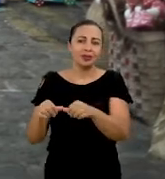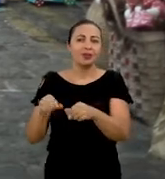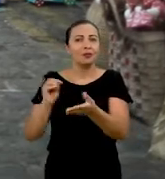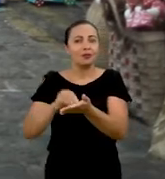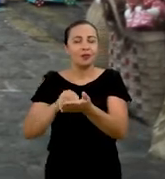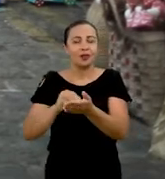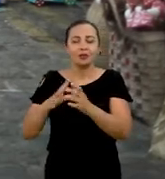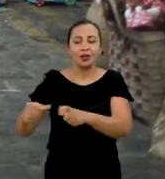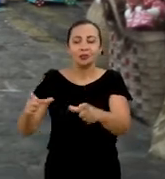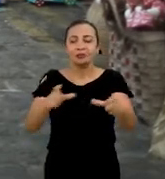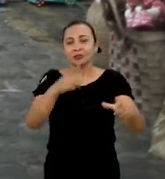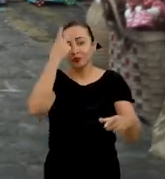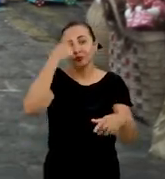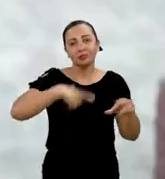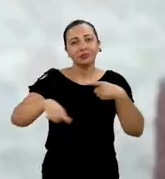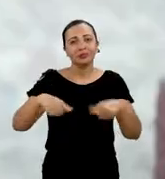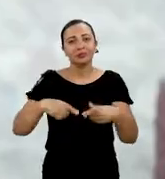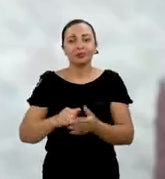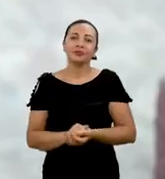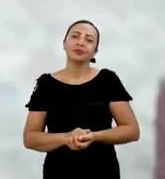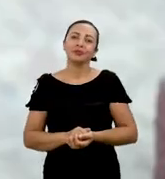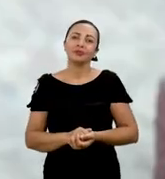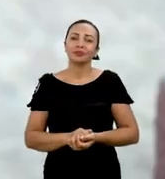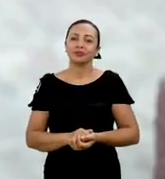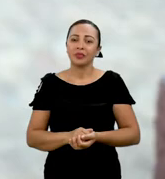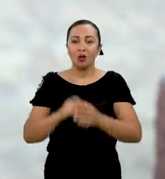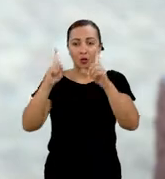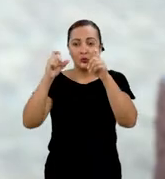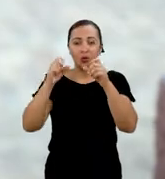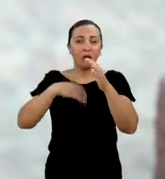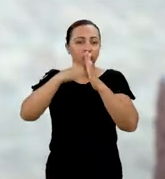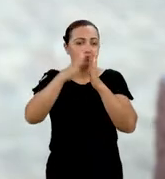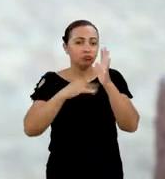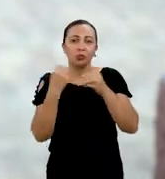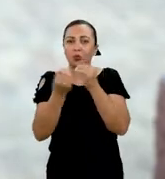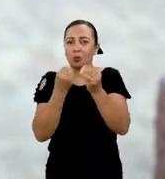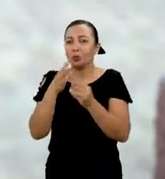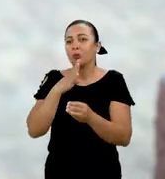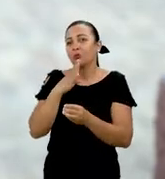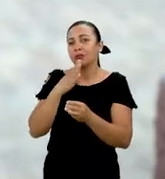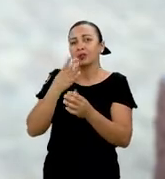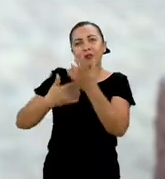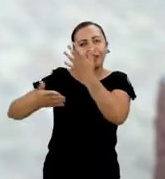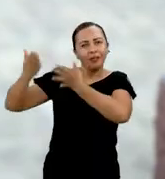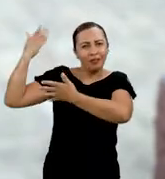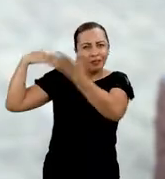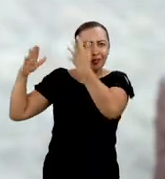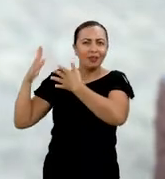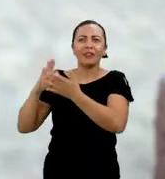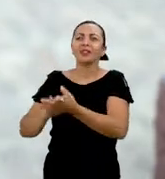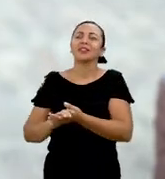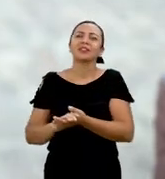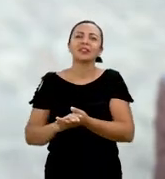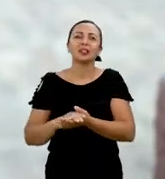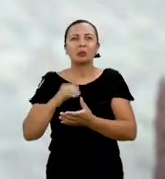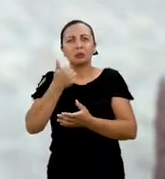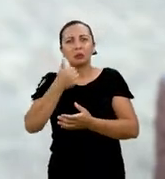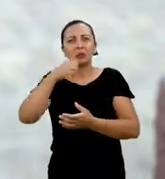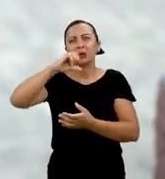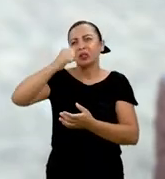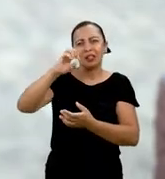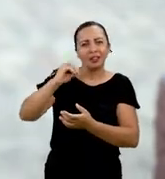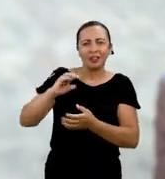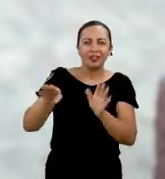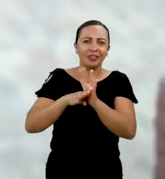que eles ficam sem espaço para trabalhar os fotógrafos lambe-lambe como as pessoas conheciam né na década de 1980